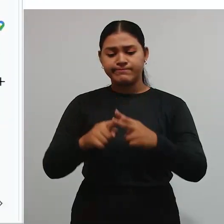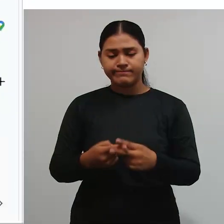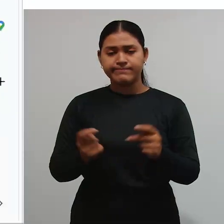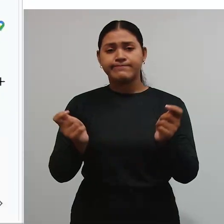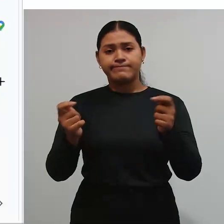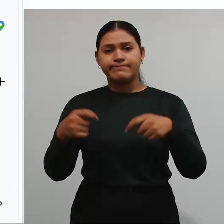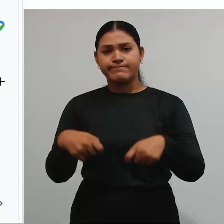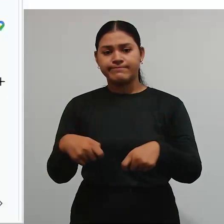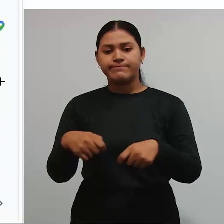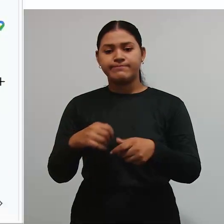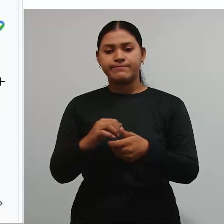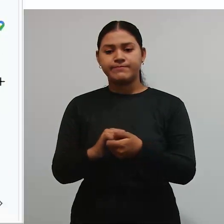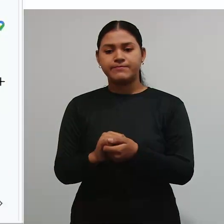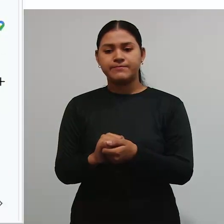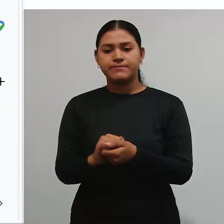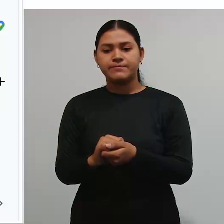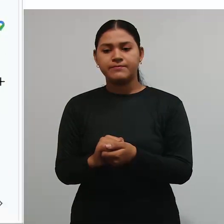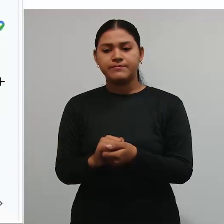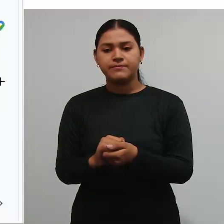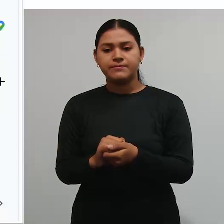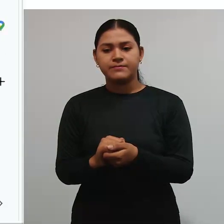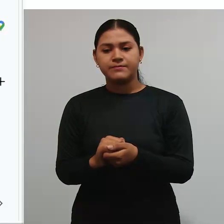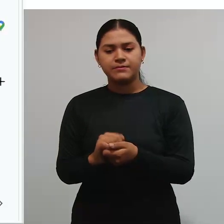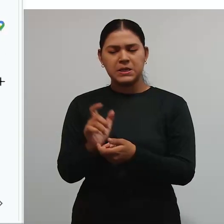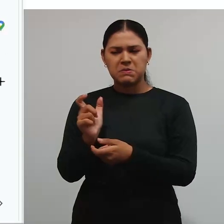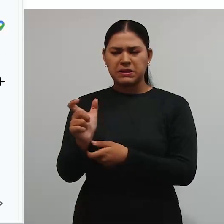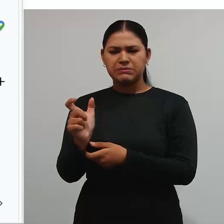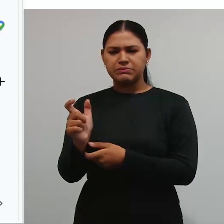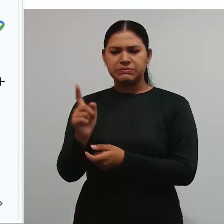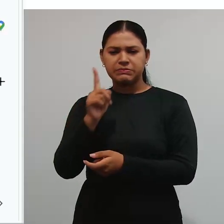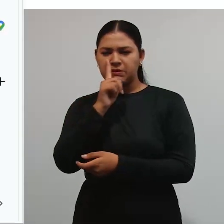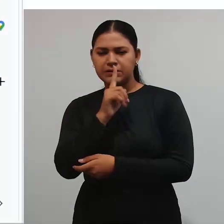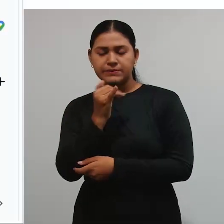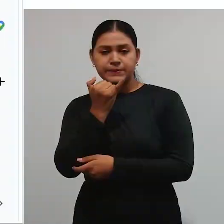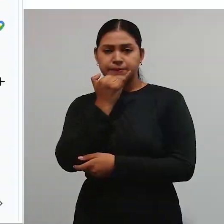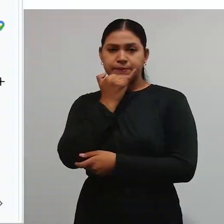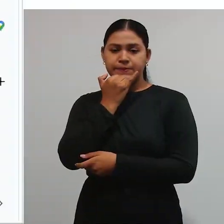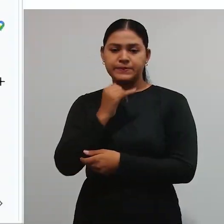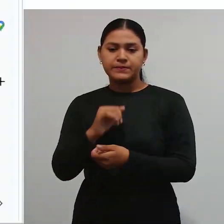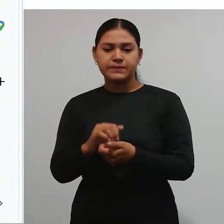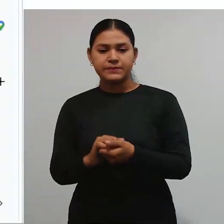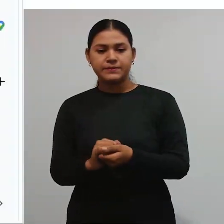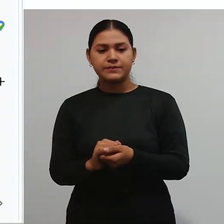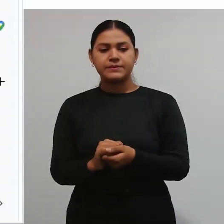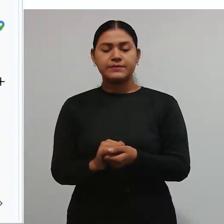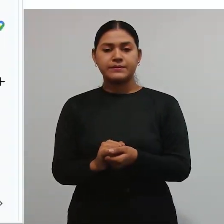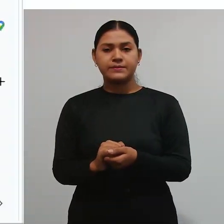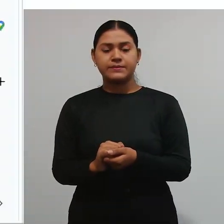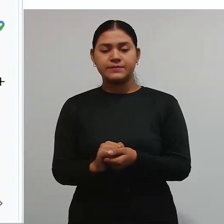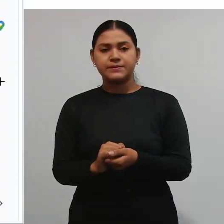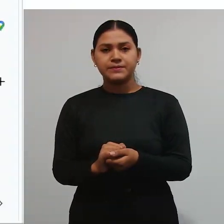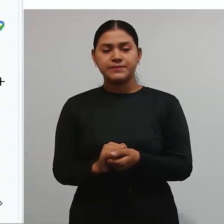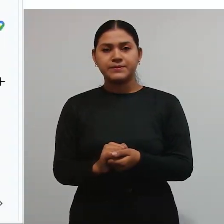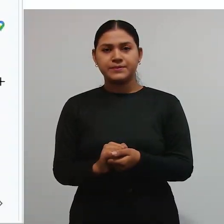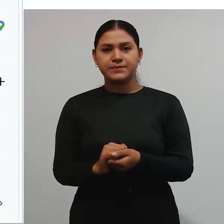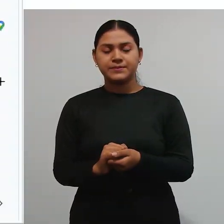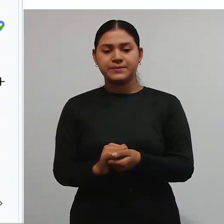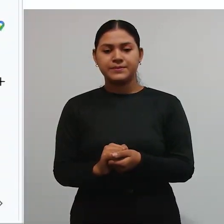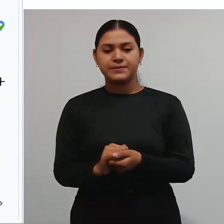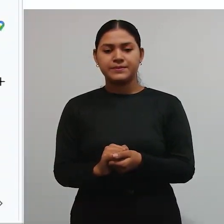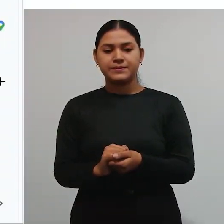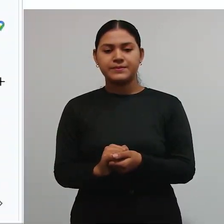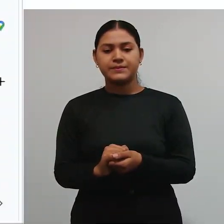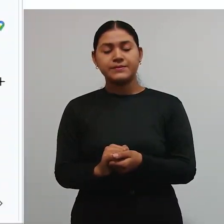nos termos, né? A gente vai ficar feio, né? Senão, nos termos de Paulo Freire.